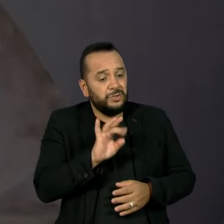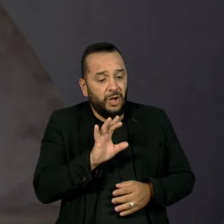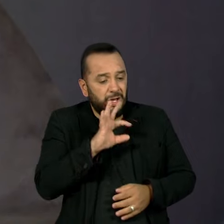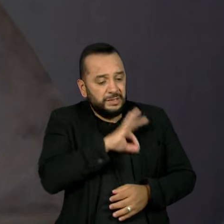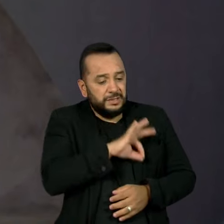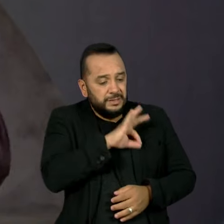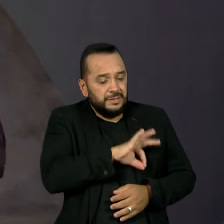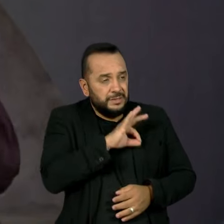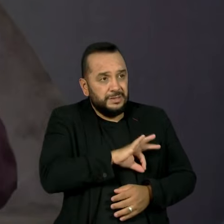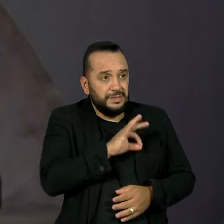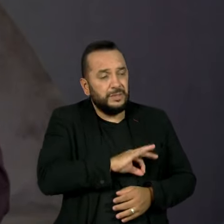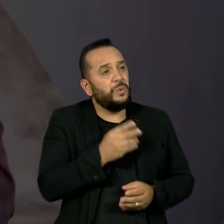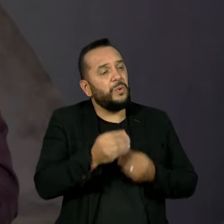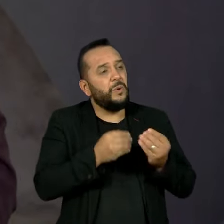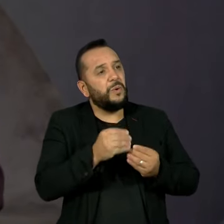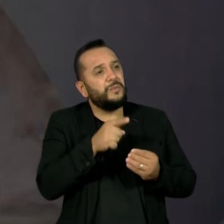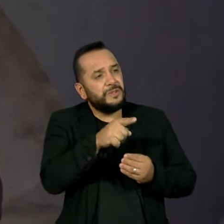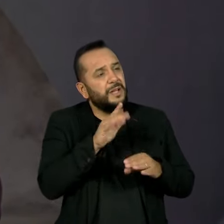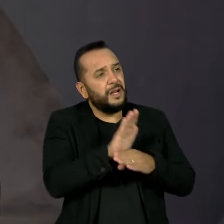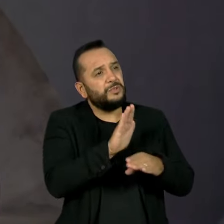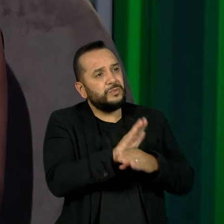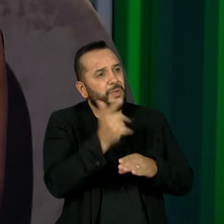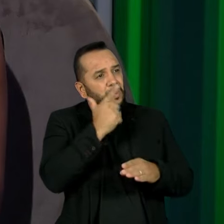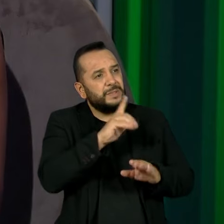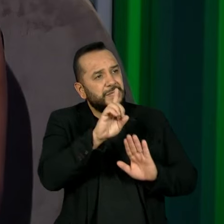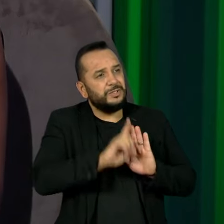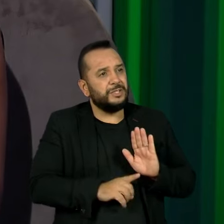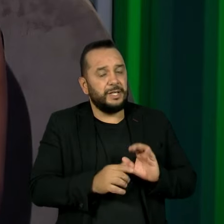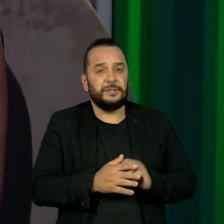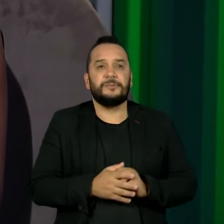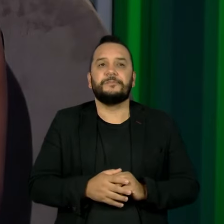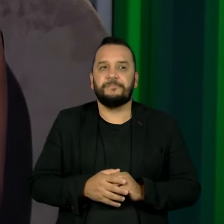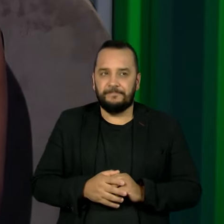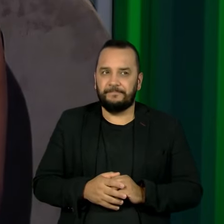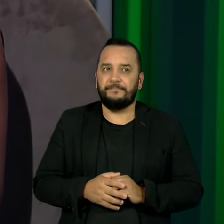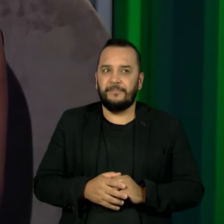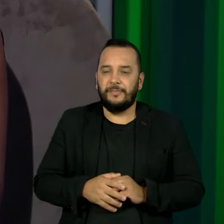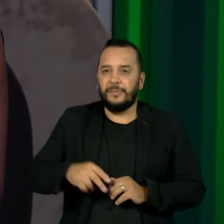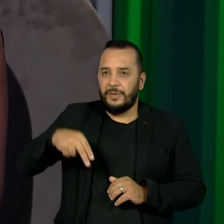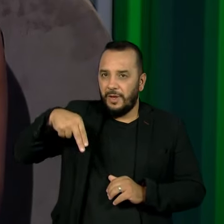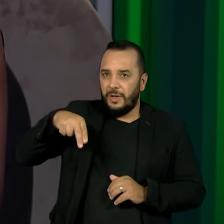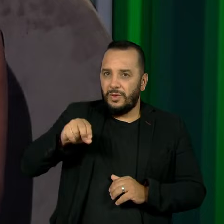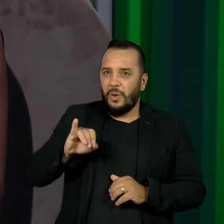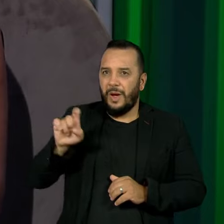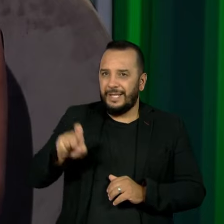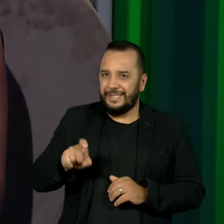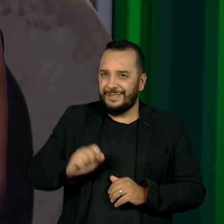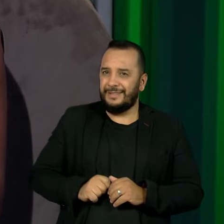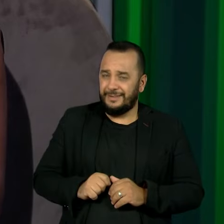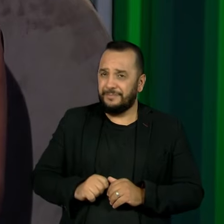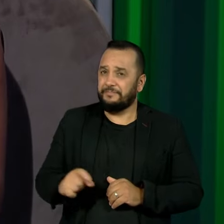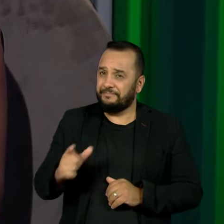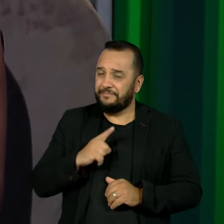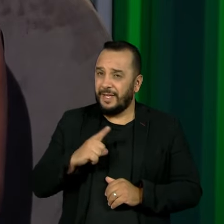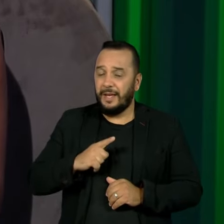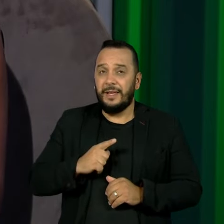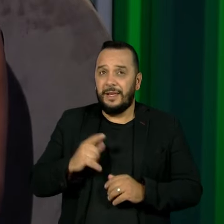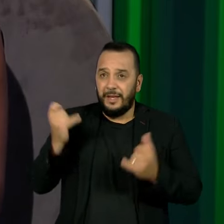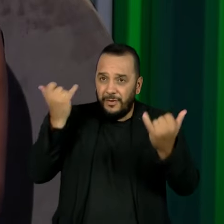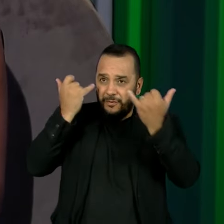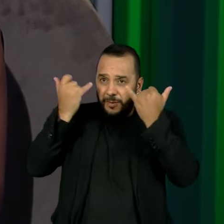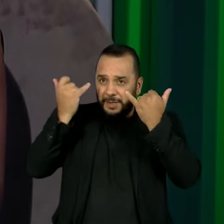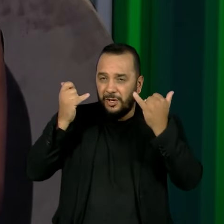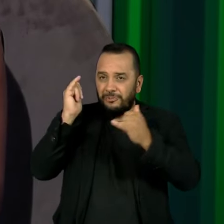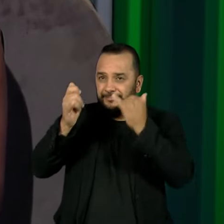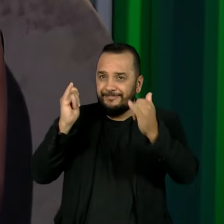para, pelo menos, garantir o mínimo de acesso a direitos? Sim, a nós ela entra muito no suporte à informação, porque é isso,